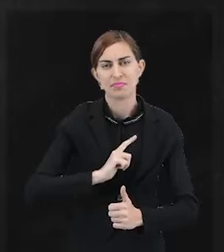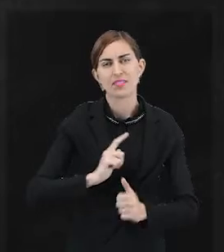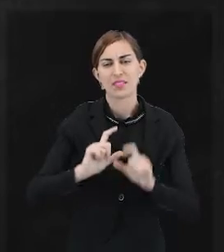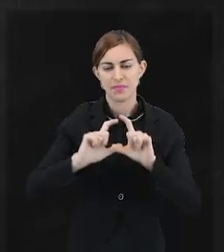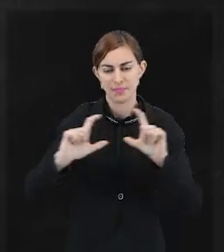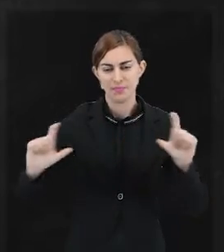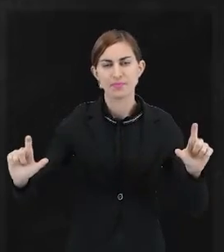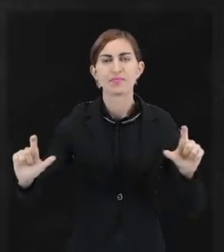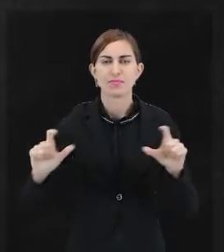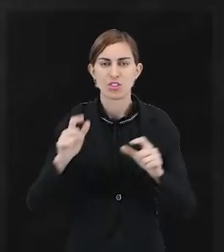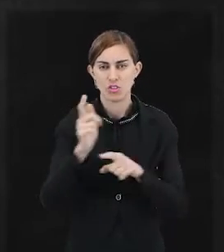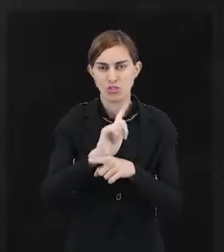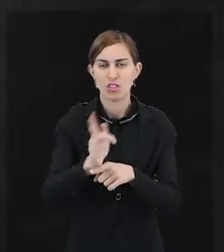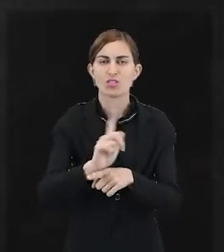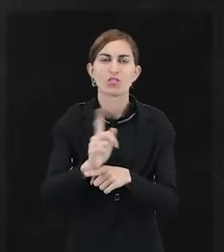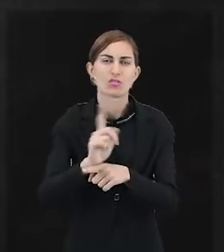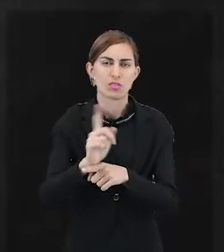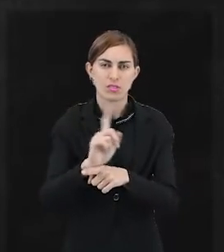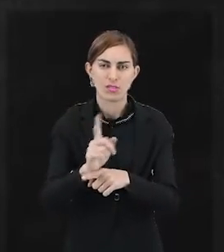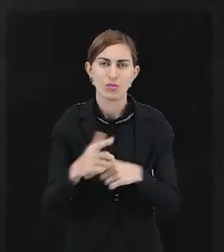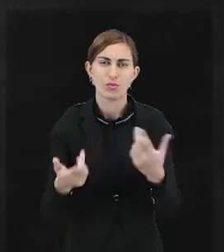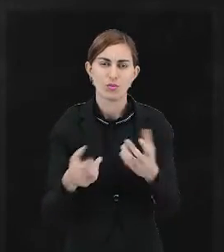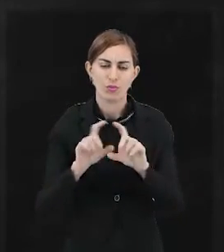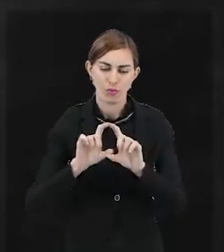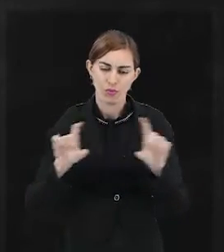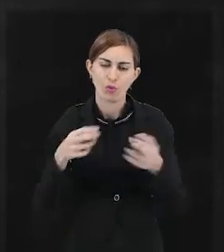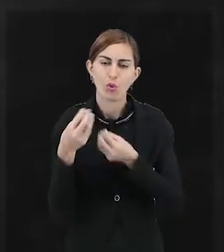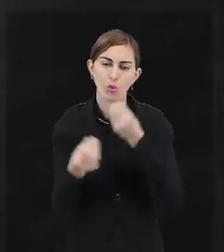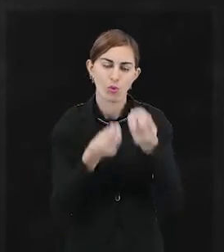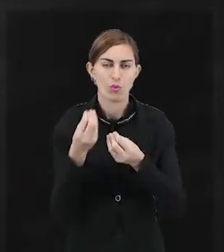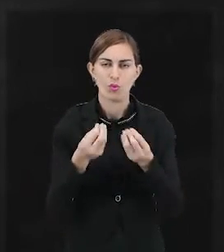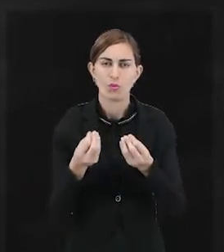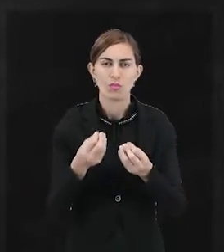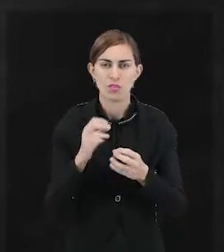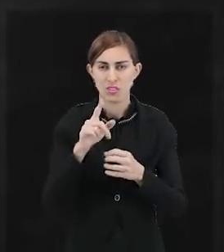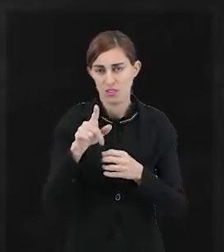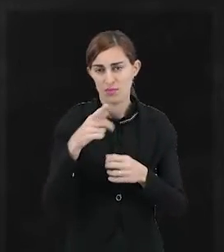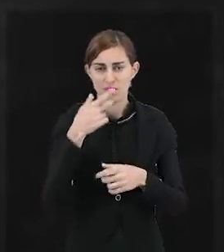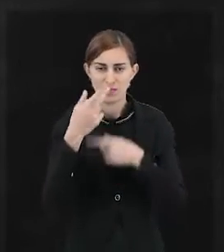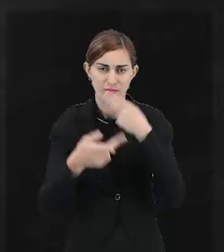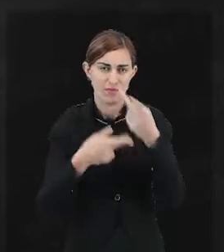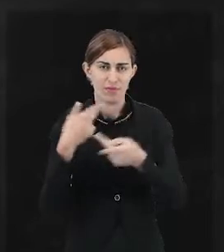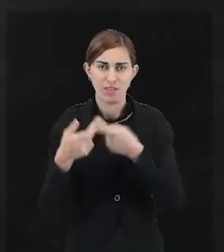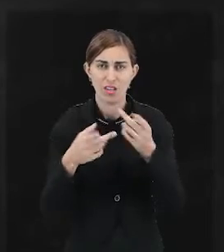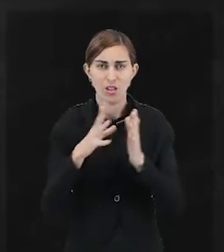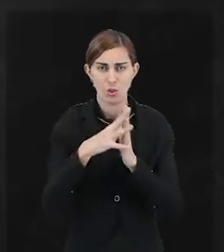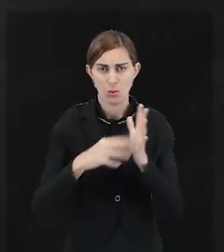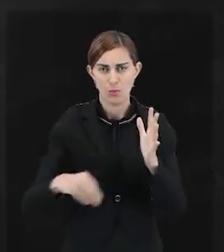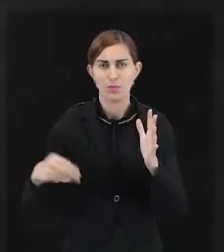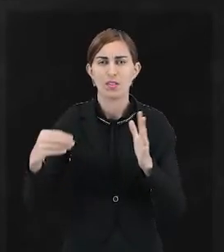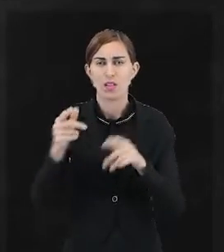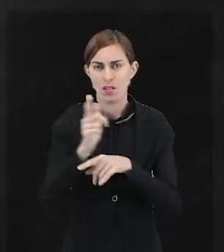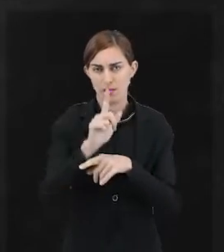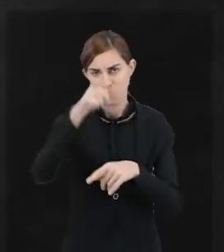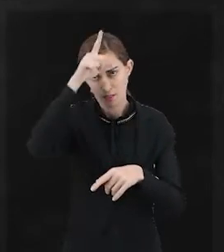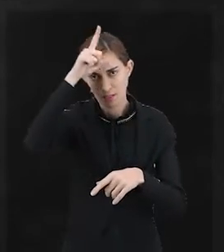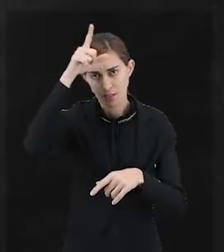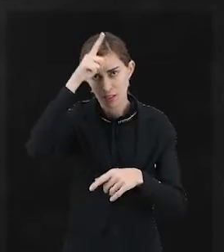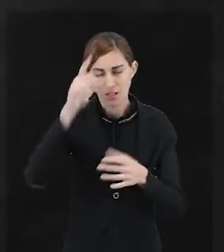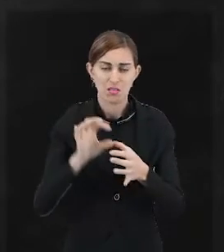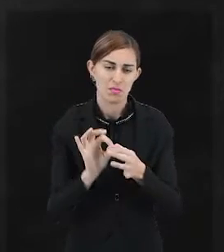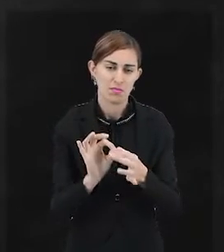os estilos de gestão, né? A forma como você gere. Se você adota um estilo de liderança, por exemplo,